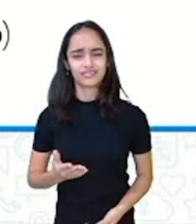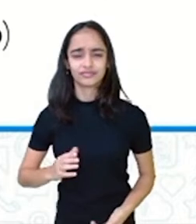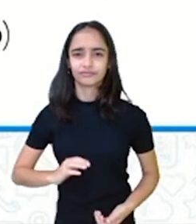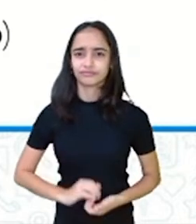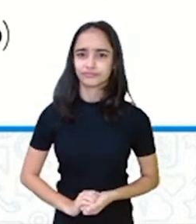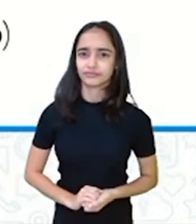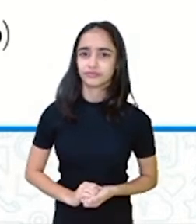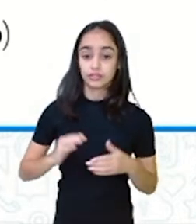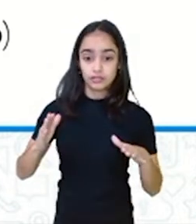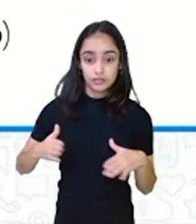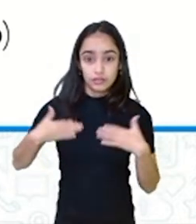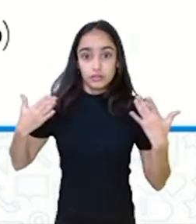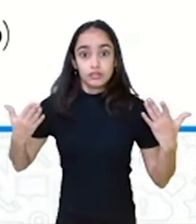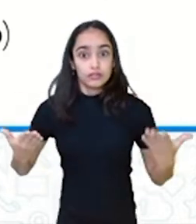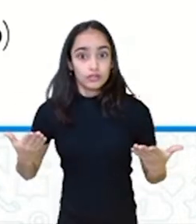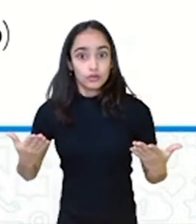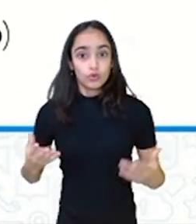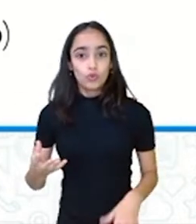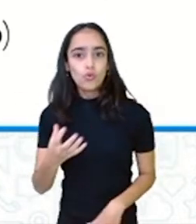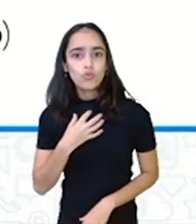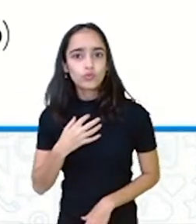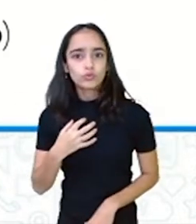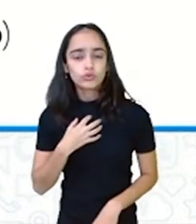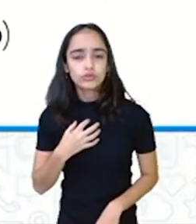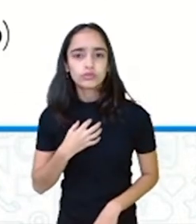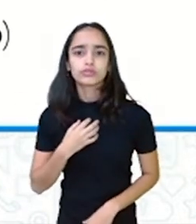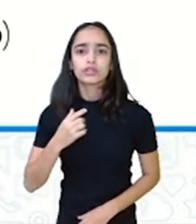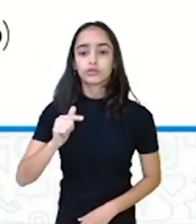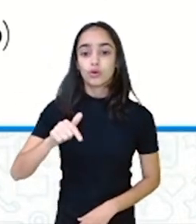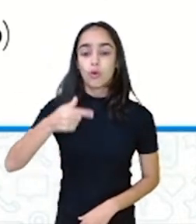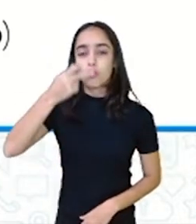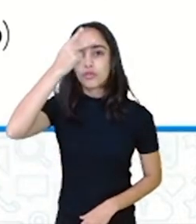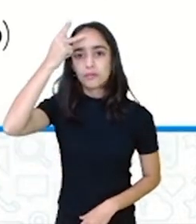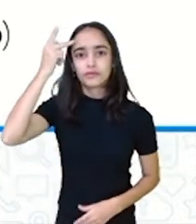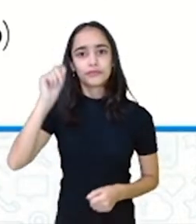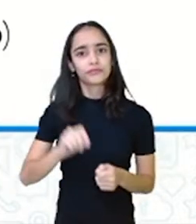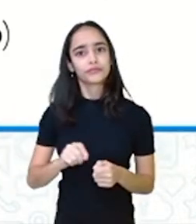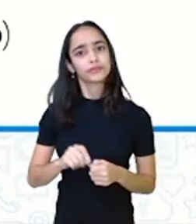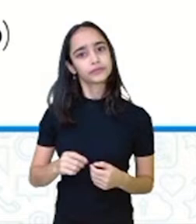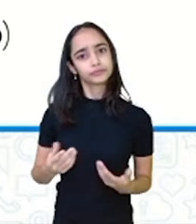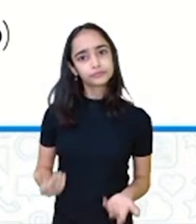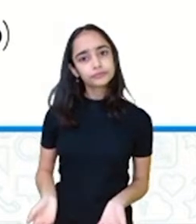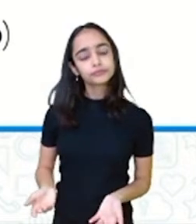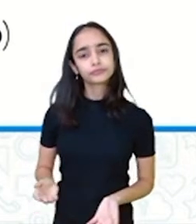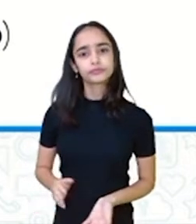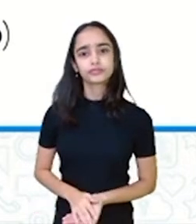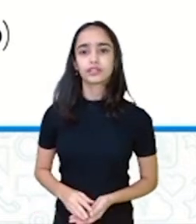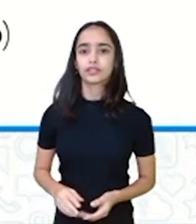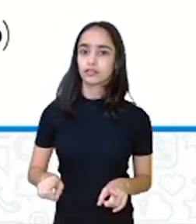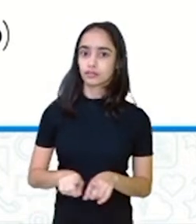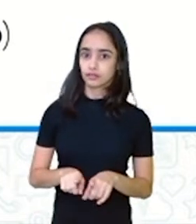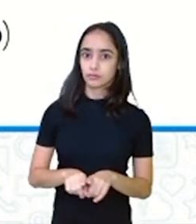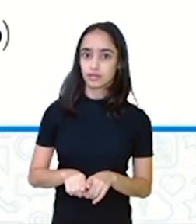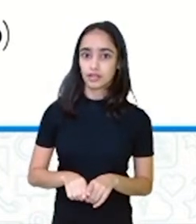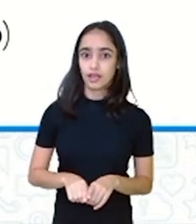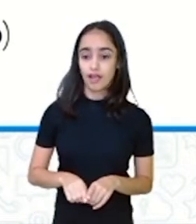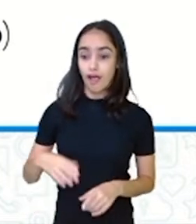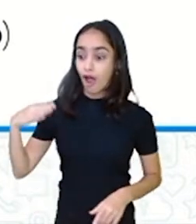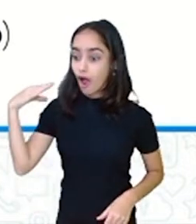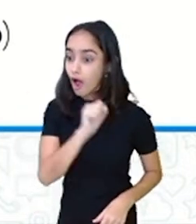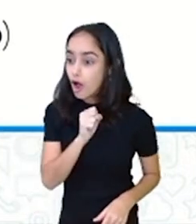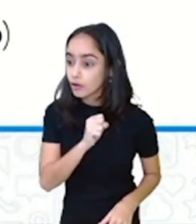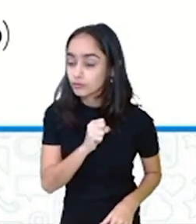a atitude aí que alguém demonstrou. E a ordem. Aí, ó, seja